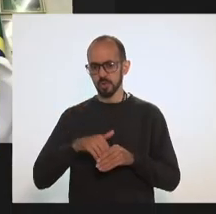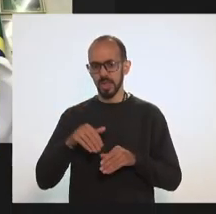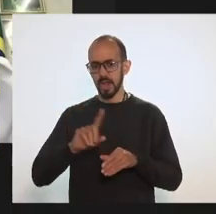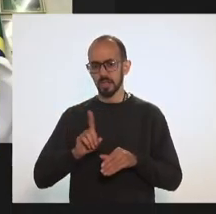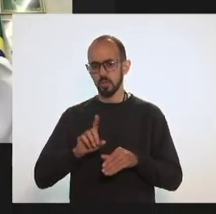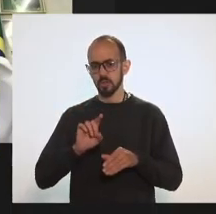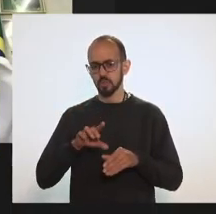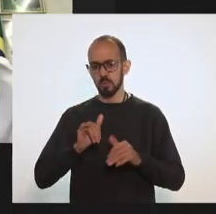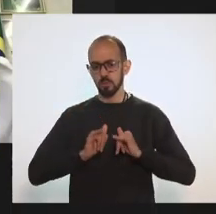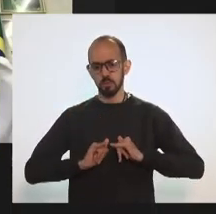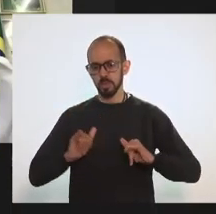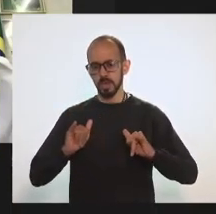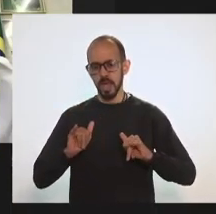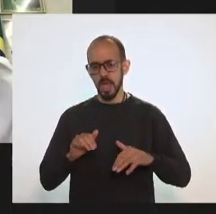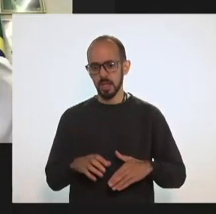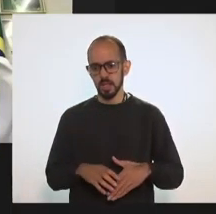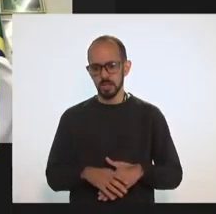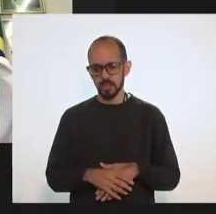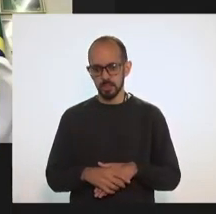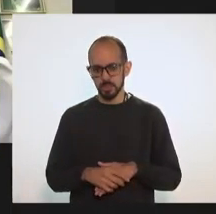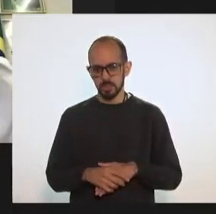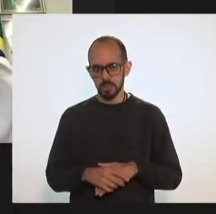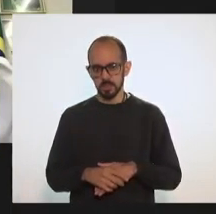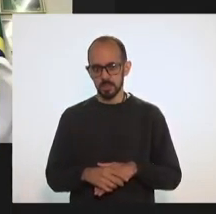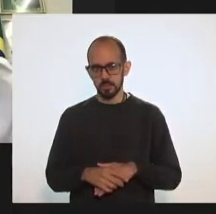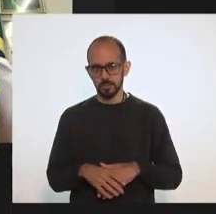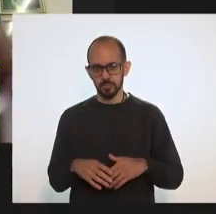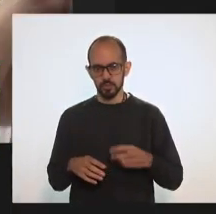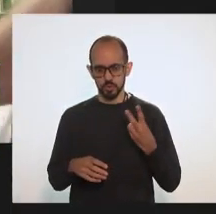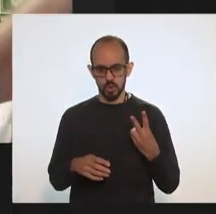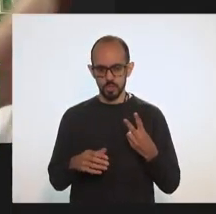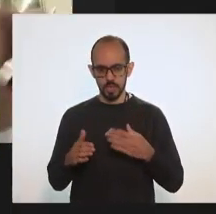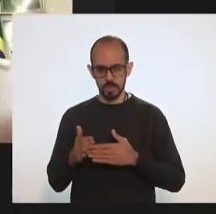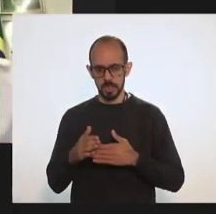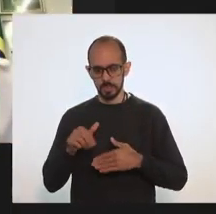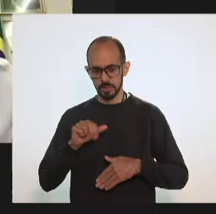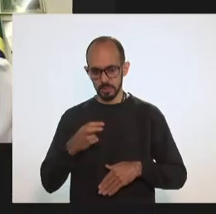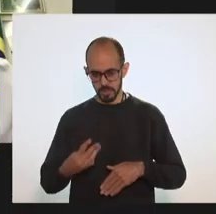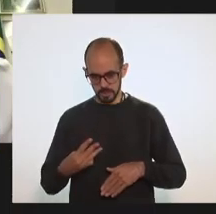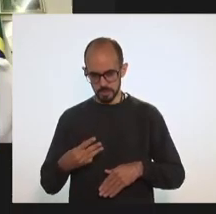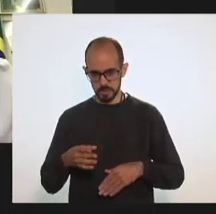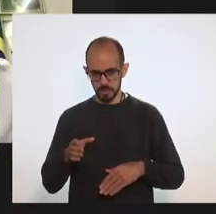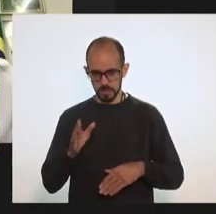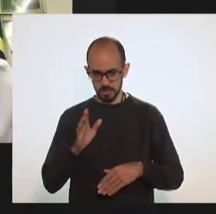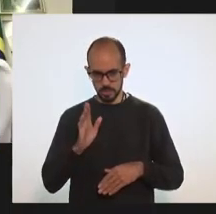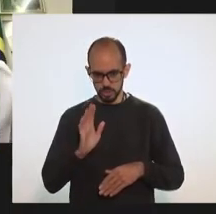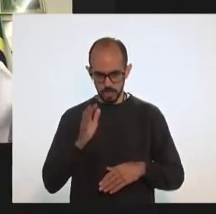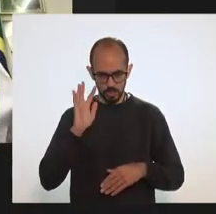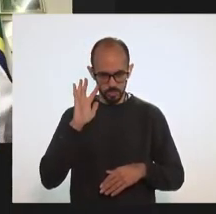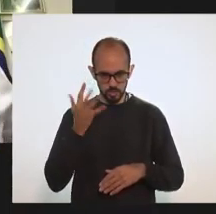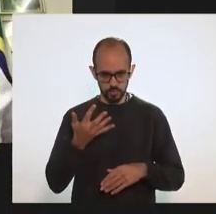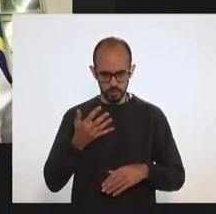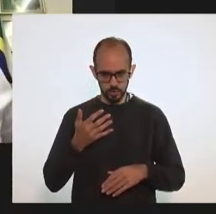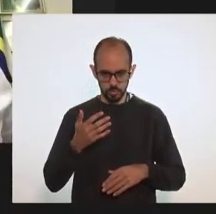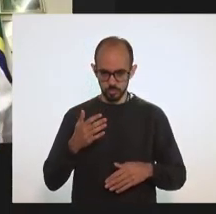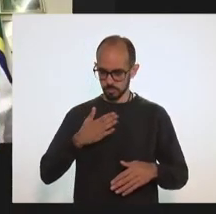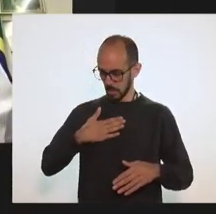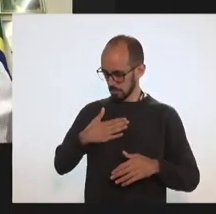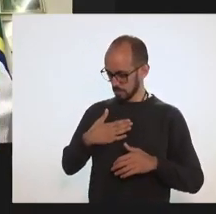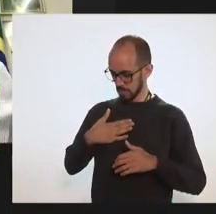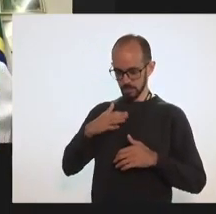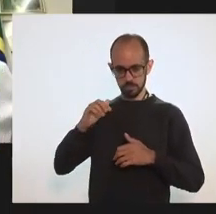só publicar. Pode ser, então? De 2 a 13 está definido? Da minha parte, não há problema nenhum.